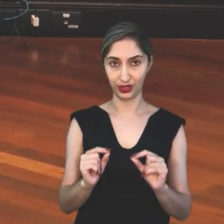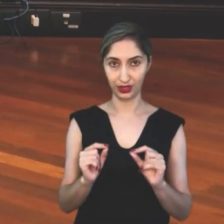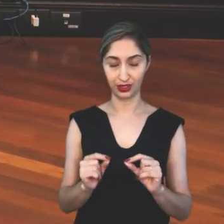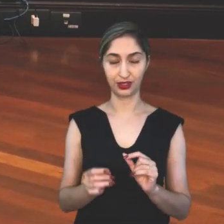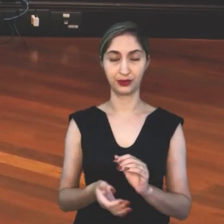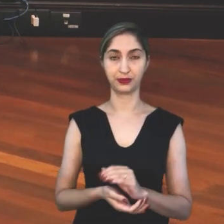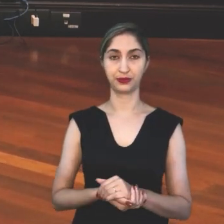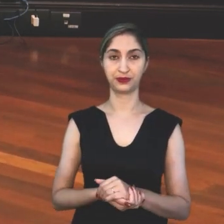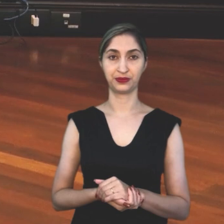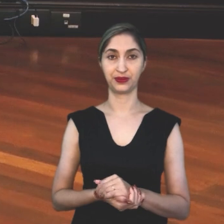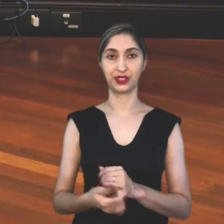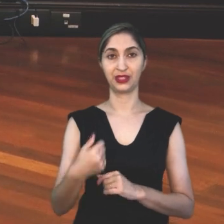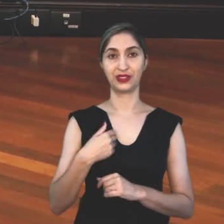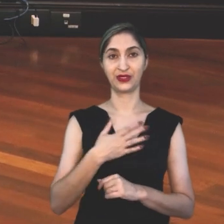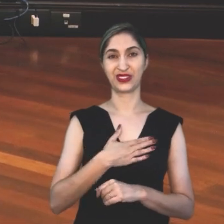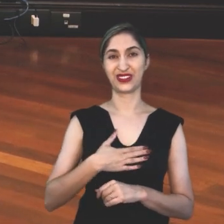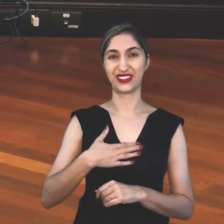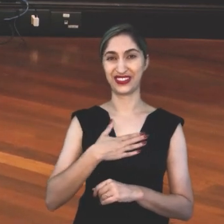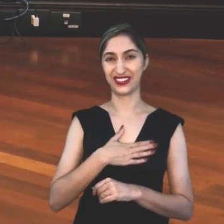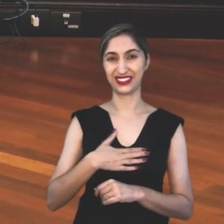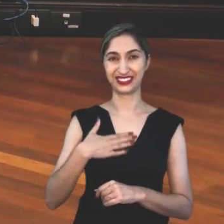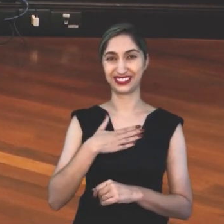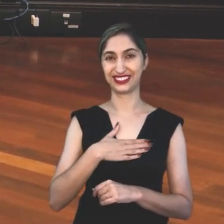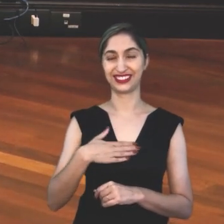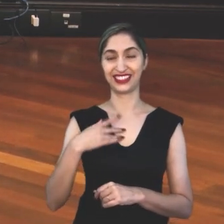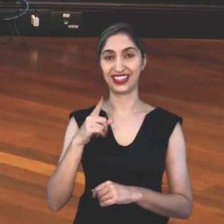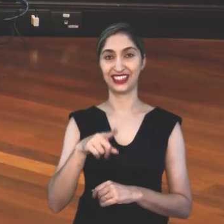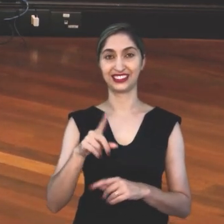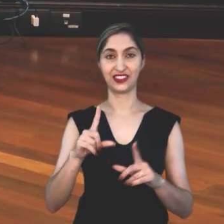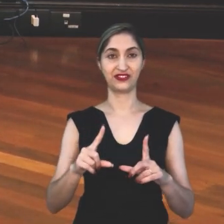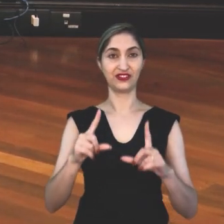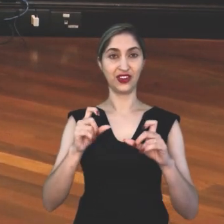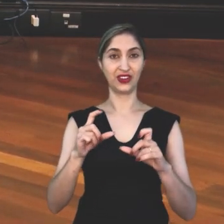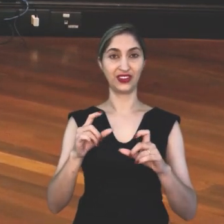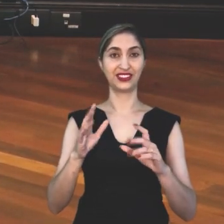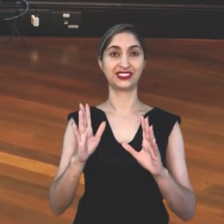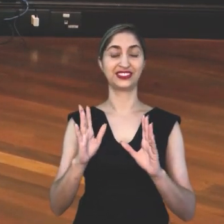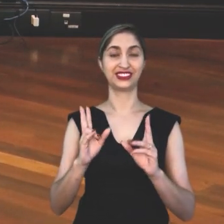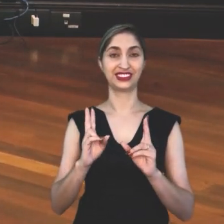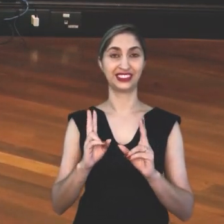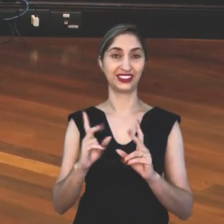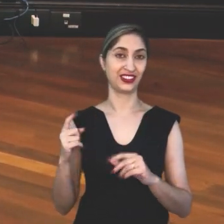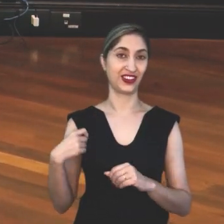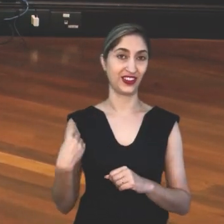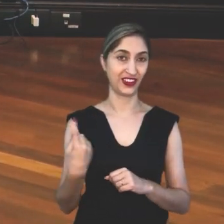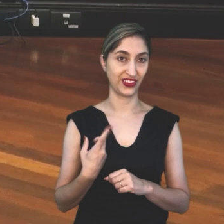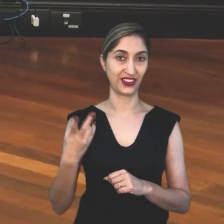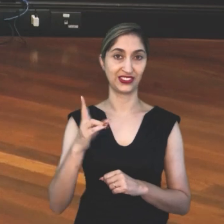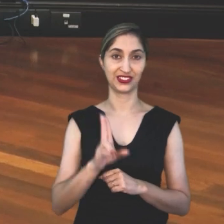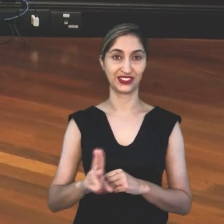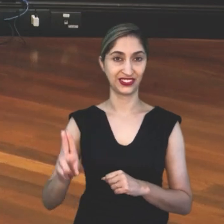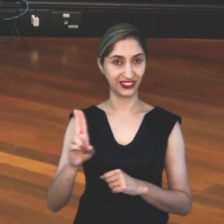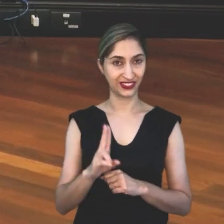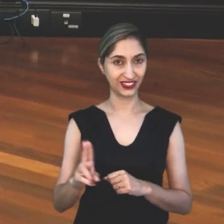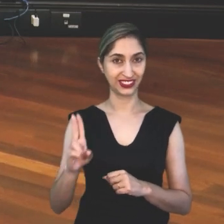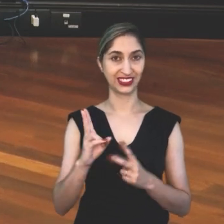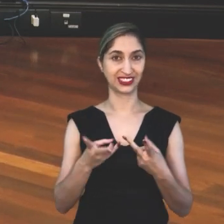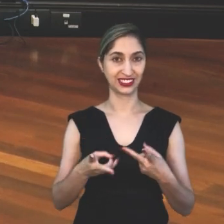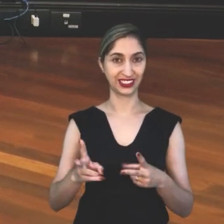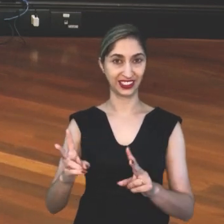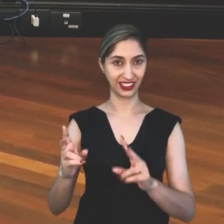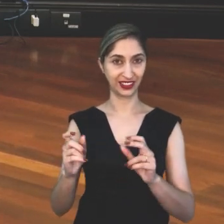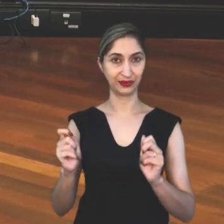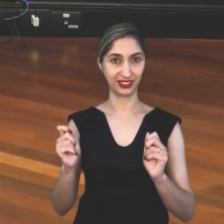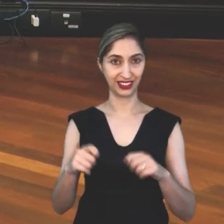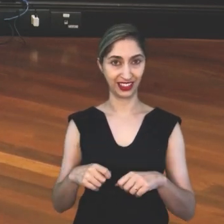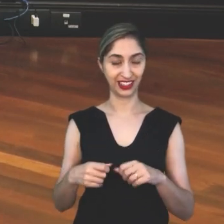levar. Mais uma estrutura de máscara. Eu gosto muito dessa, porque qualquer espaço pra gente é espaço. Então, assim, em algumas escolas a